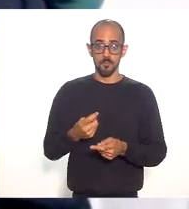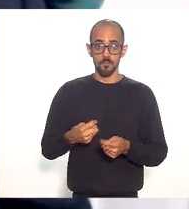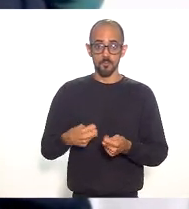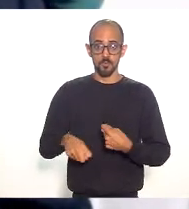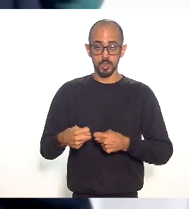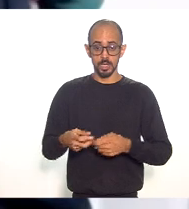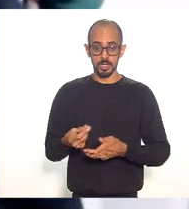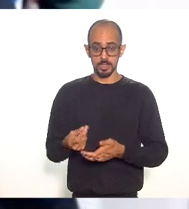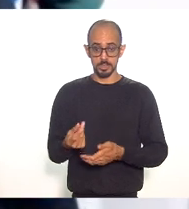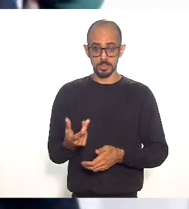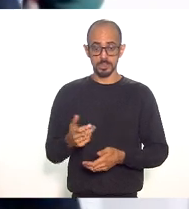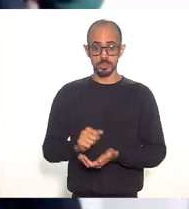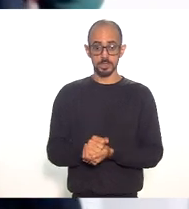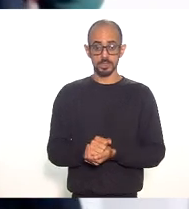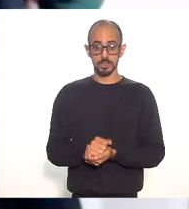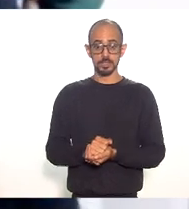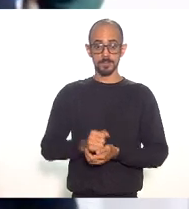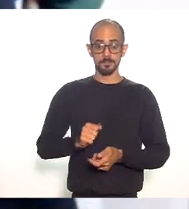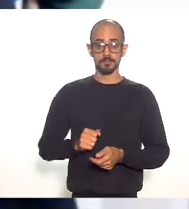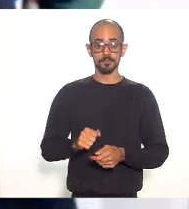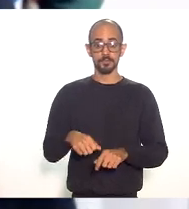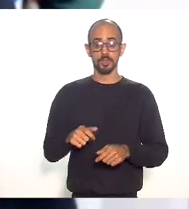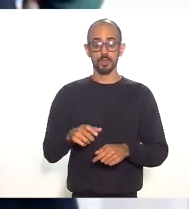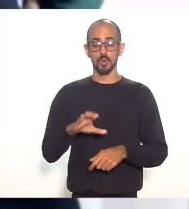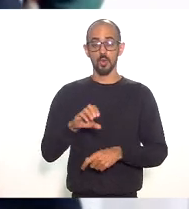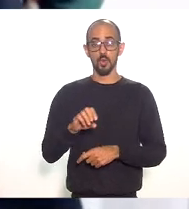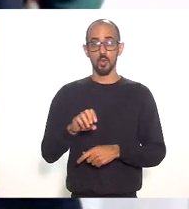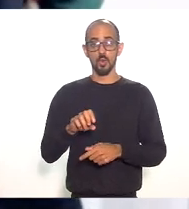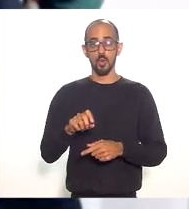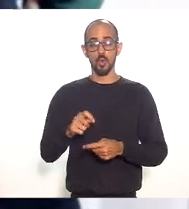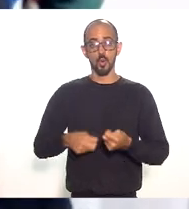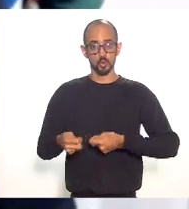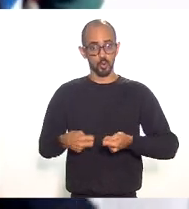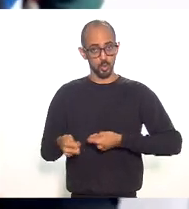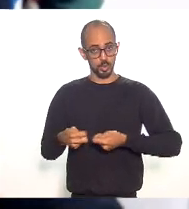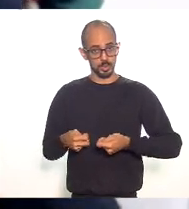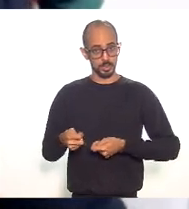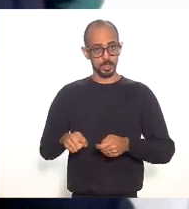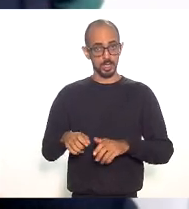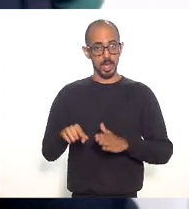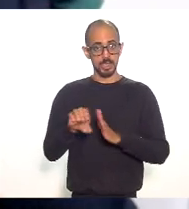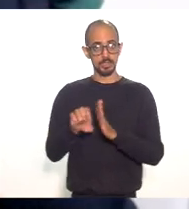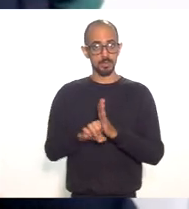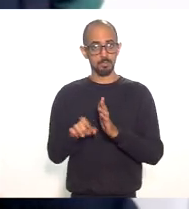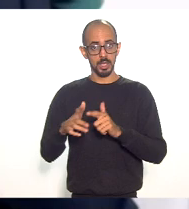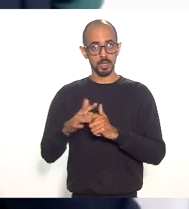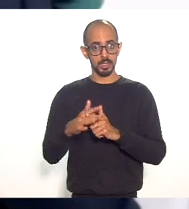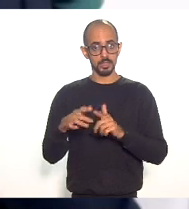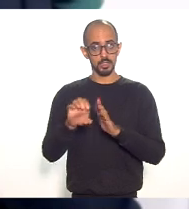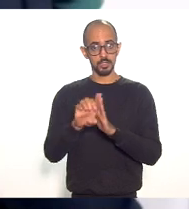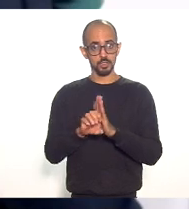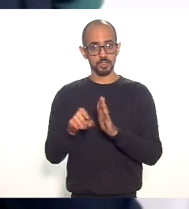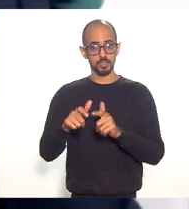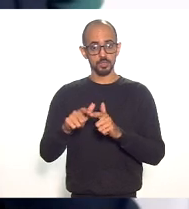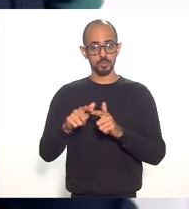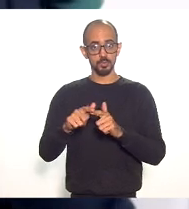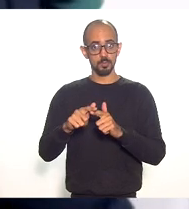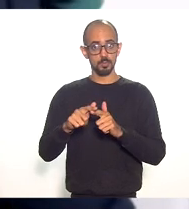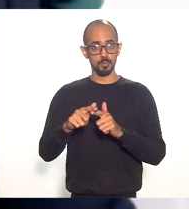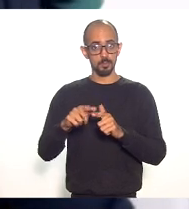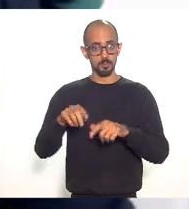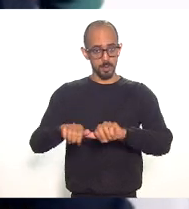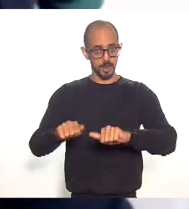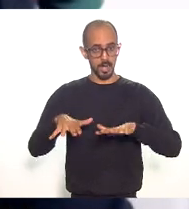Finanças, Fiscalização Financeira e Controle, as emendas de plenário. Para emitir parecer sobre da CCJ, deputado Márcio